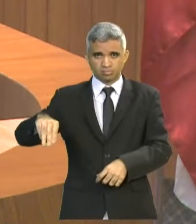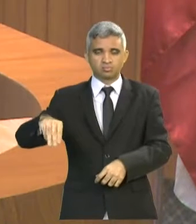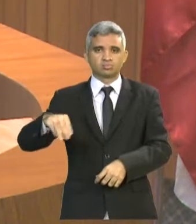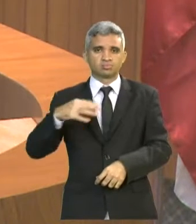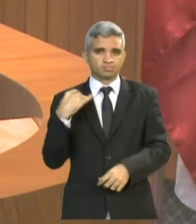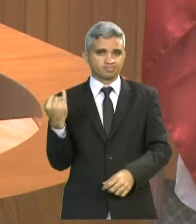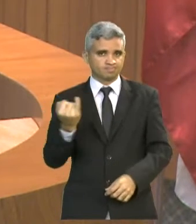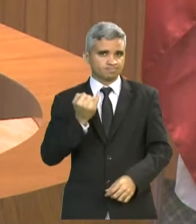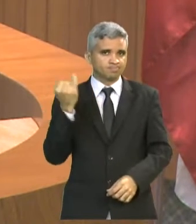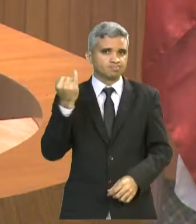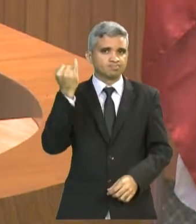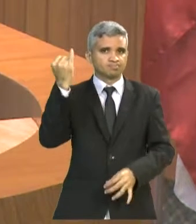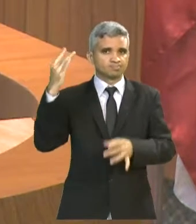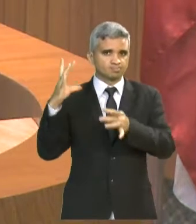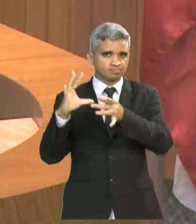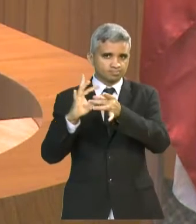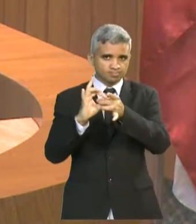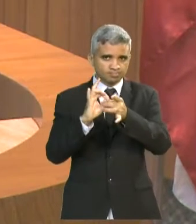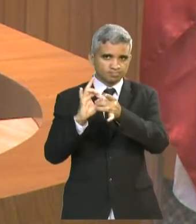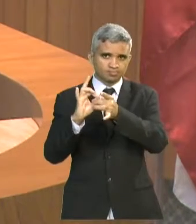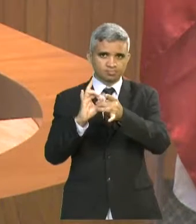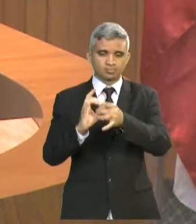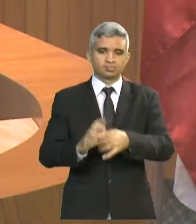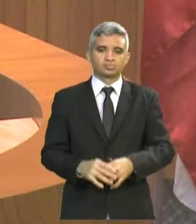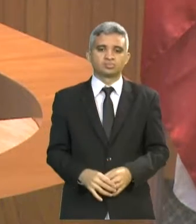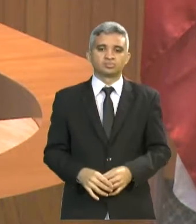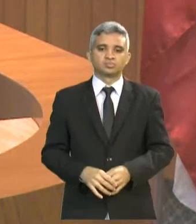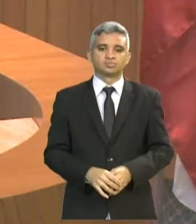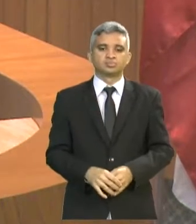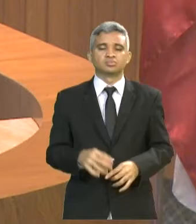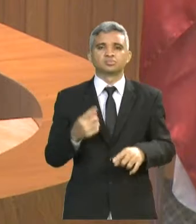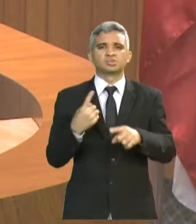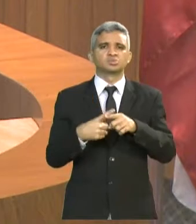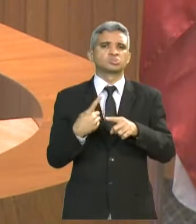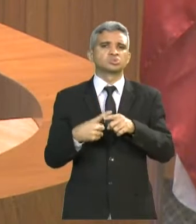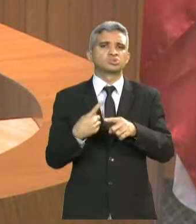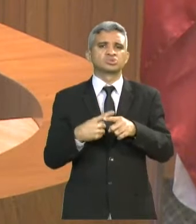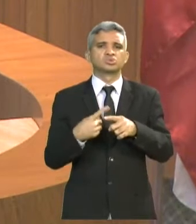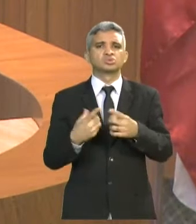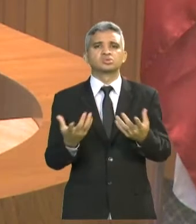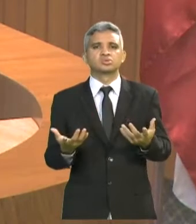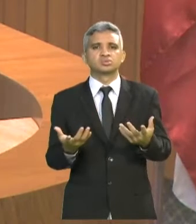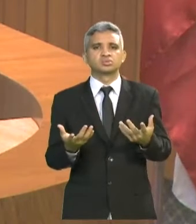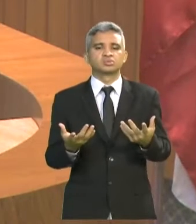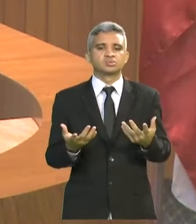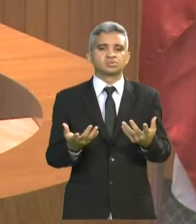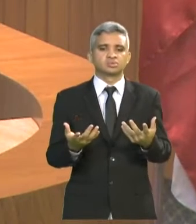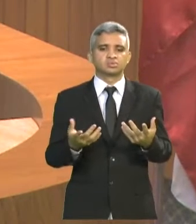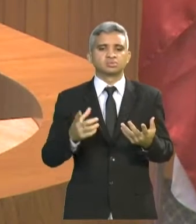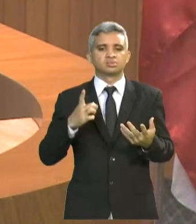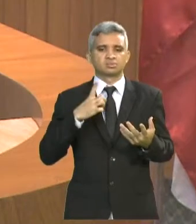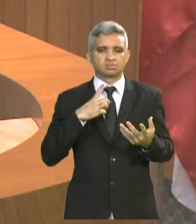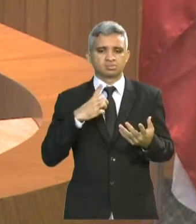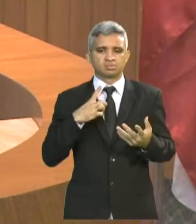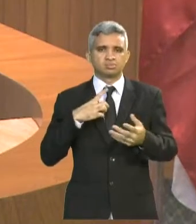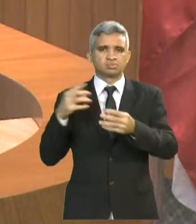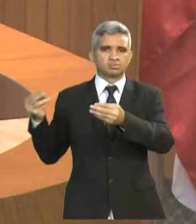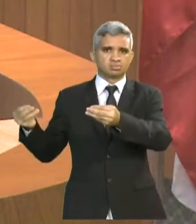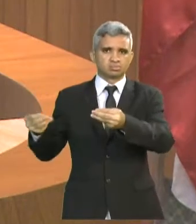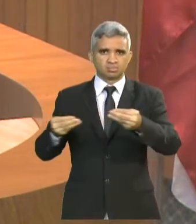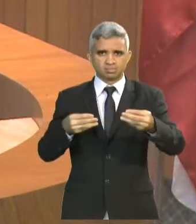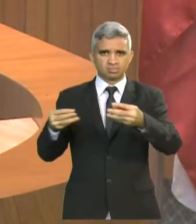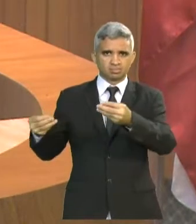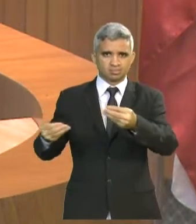porque foram diversas as matérias que chegaram a esta casa que, de pronto, deputado Wellington, os